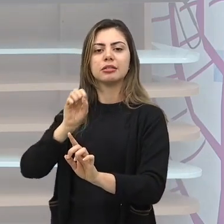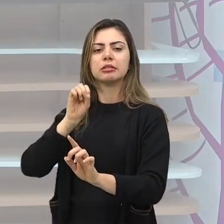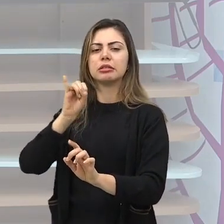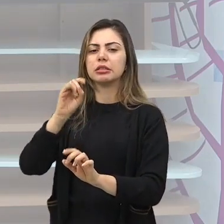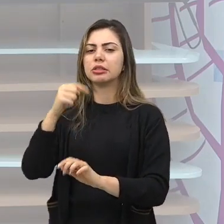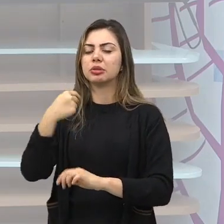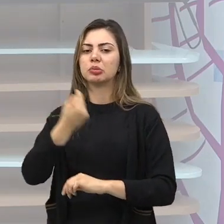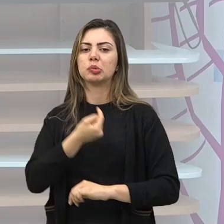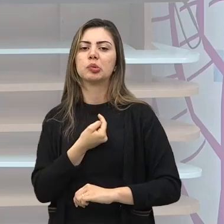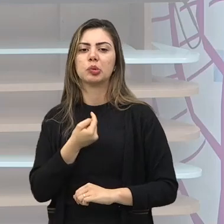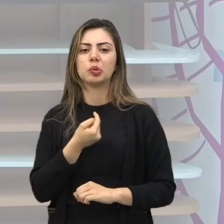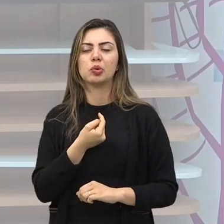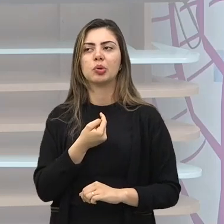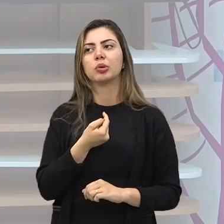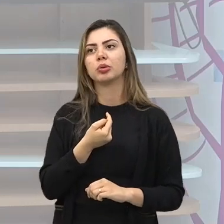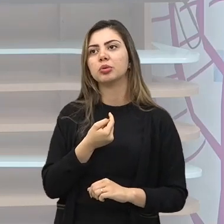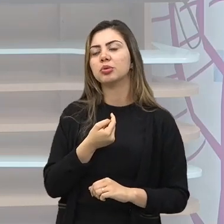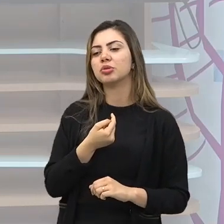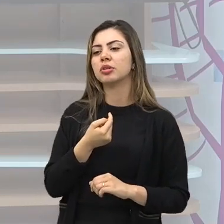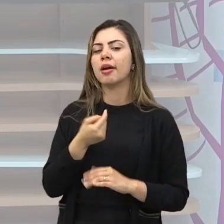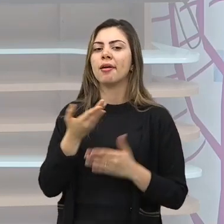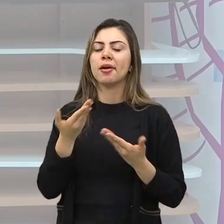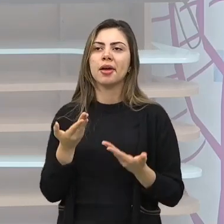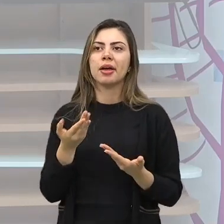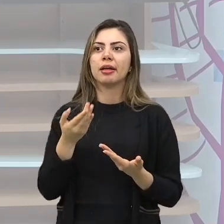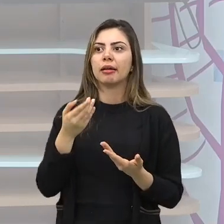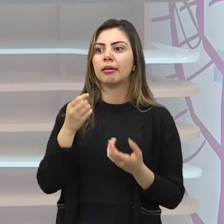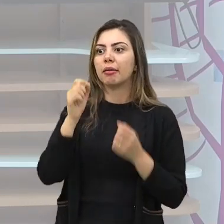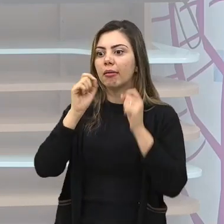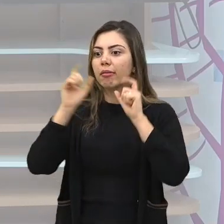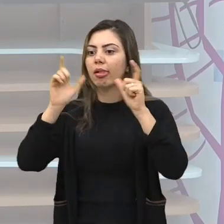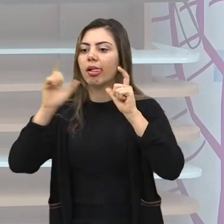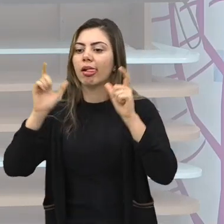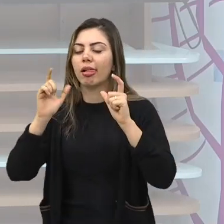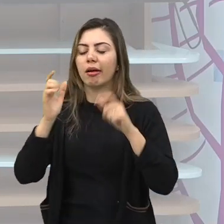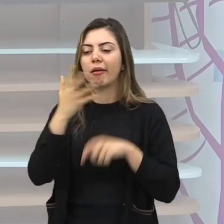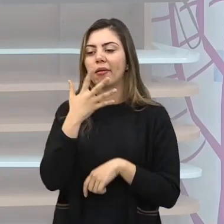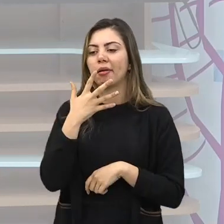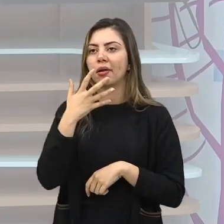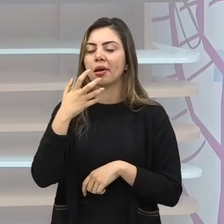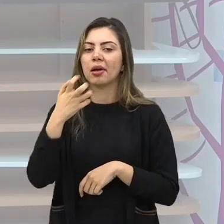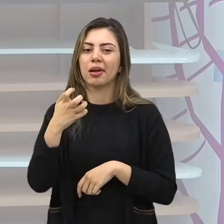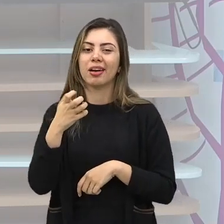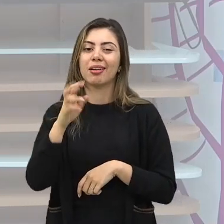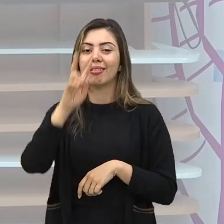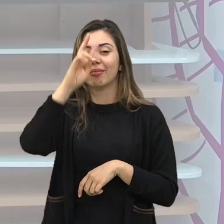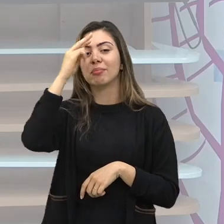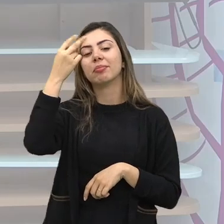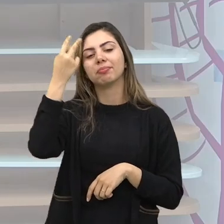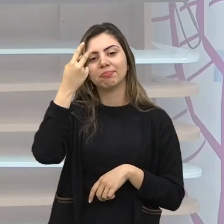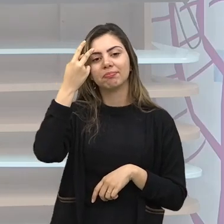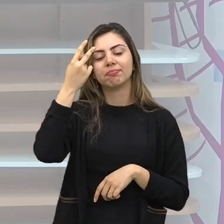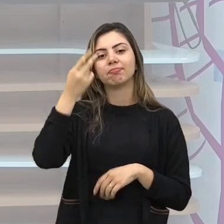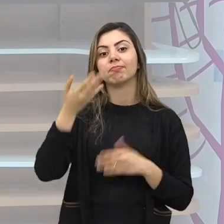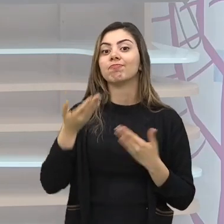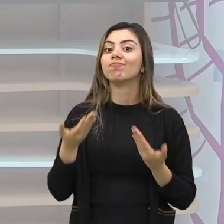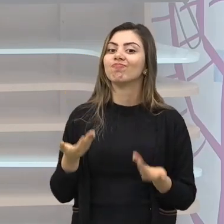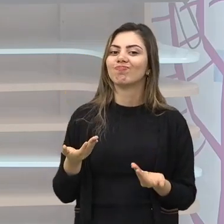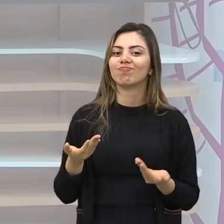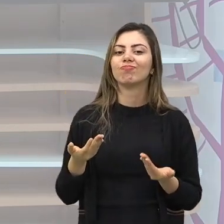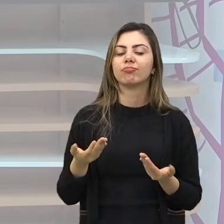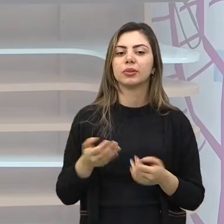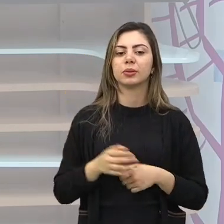for pelo caminho do bem, a gente pode deixar a vaidade nos seguir. Isso não é muito legal, né?